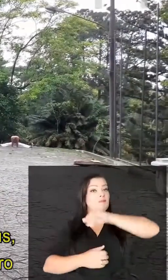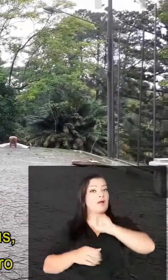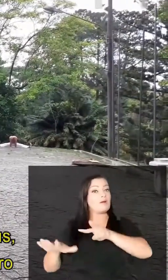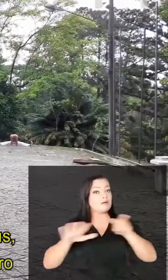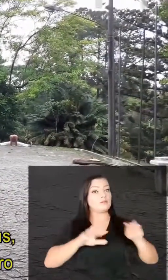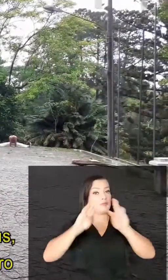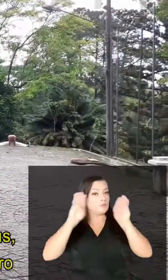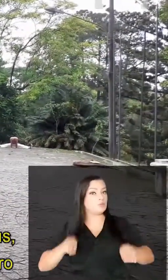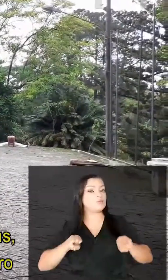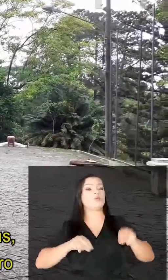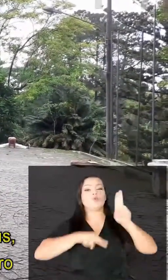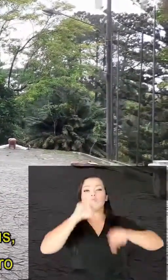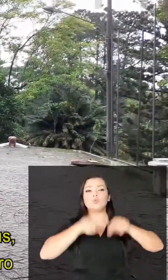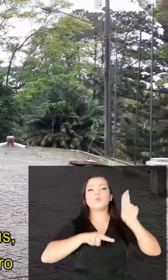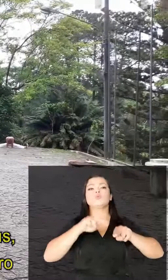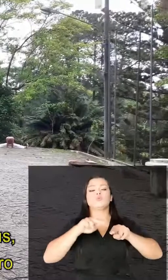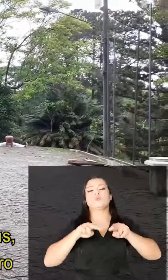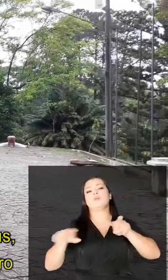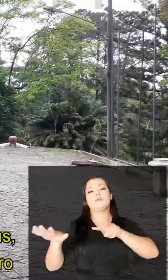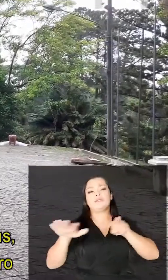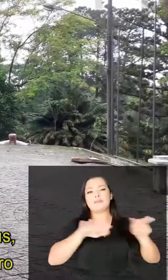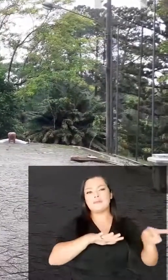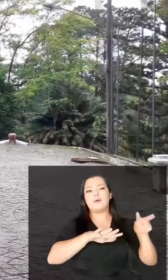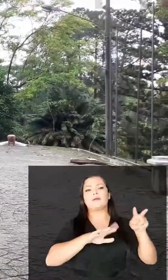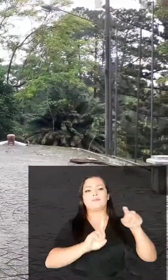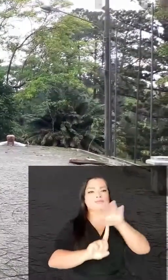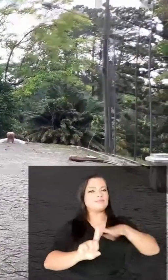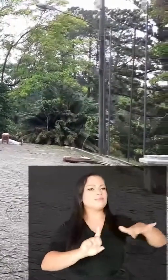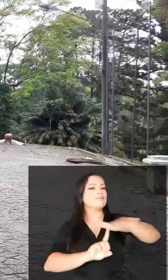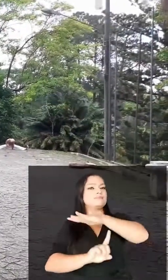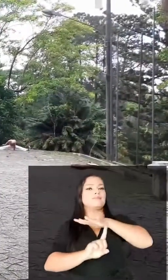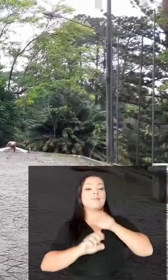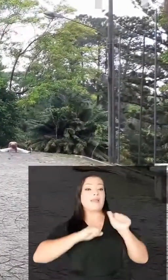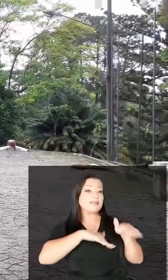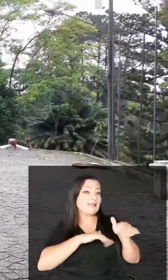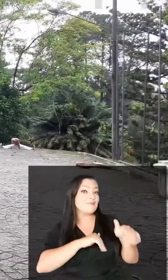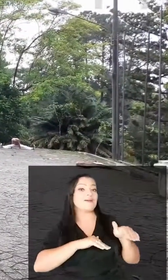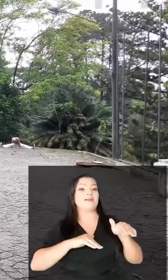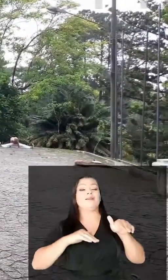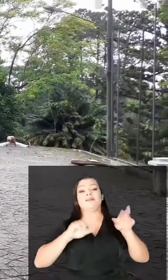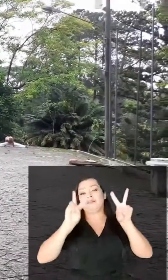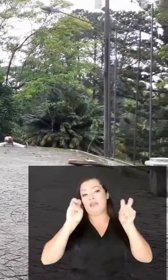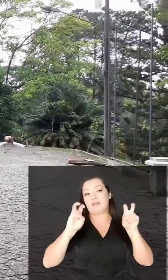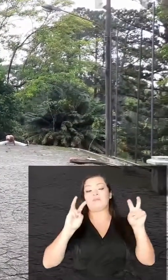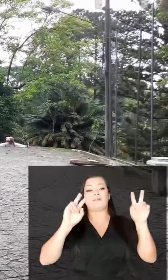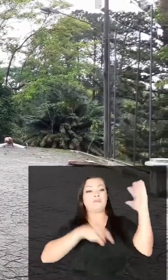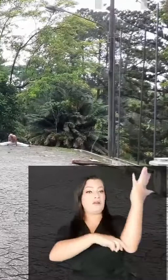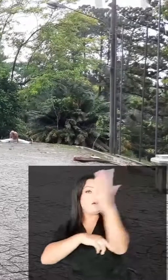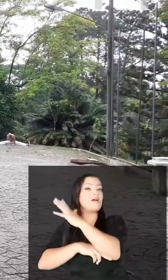Semana de Museus, em junho a Semana do Meio Ambiente, em setembro a Semana da Árvore, a Primavera de